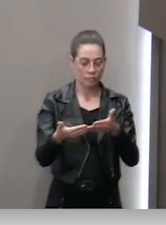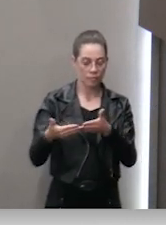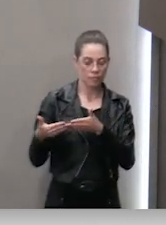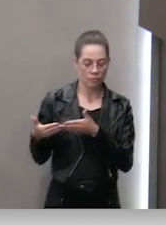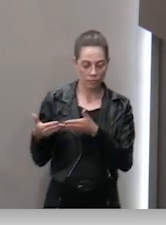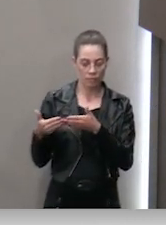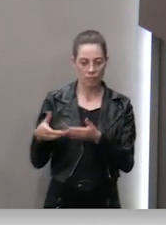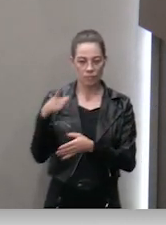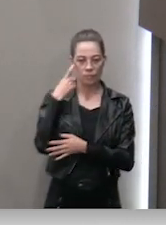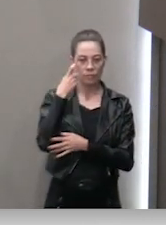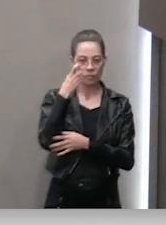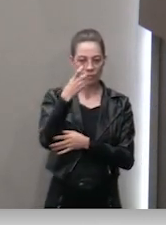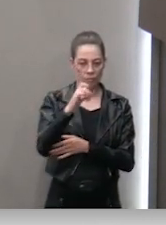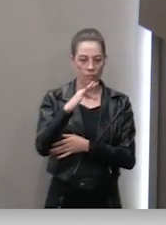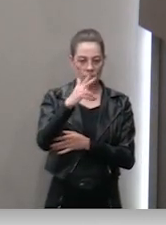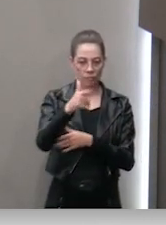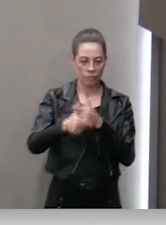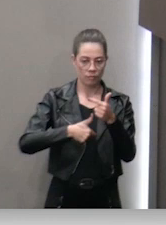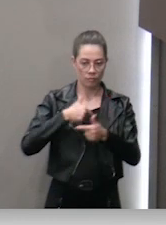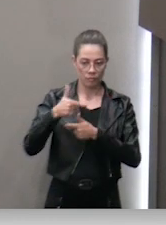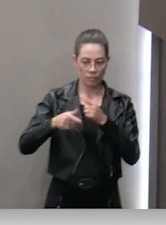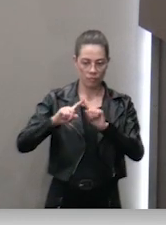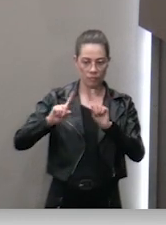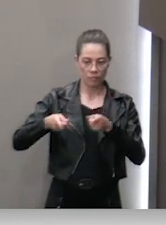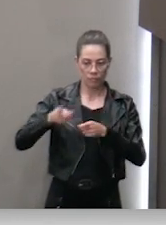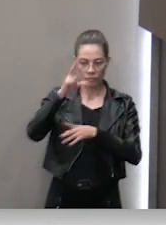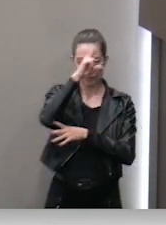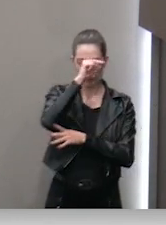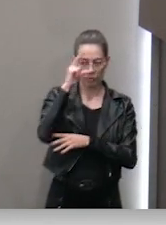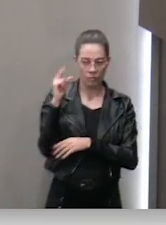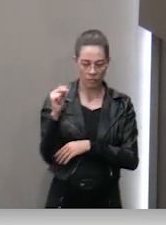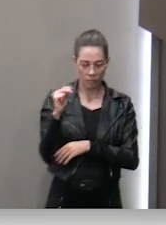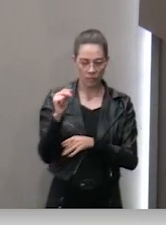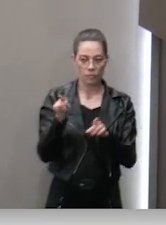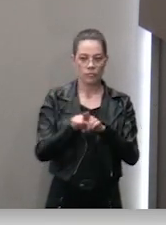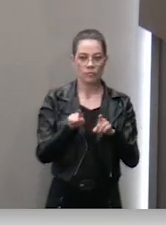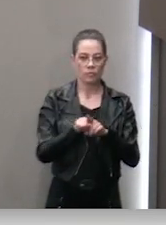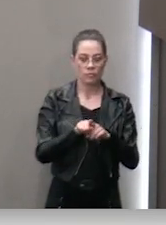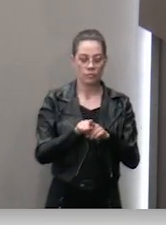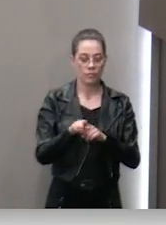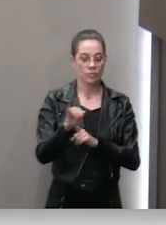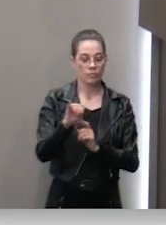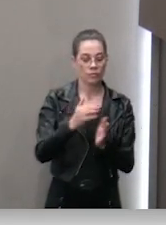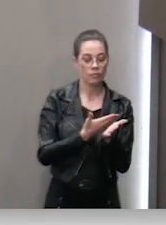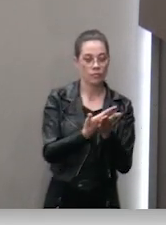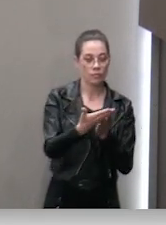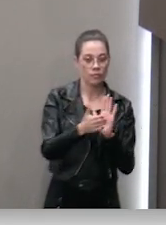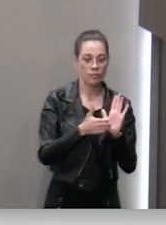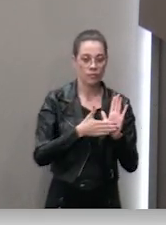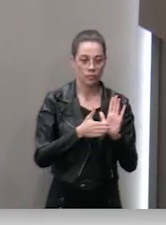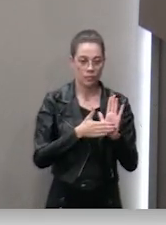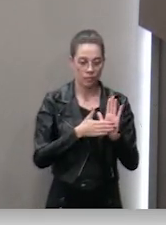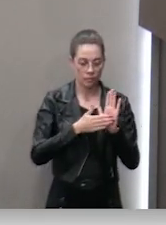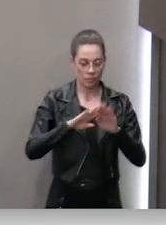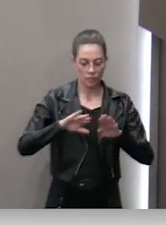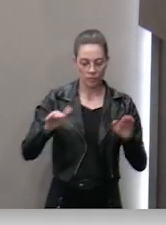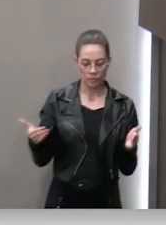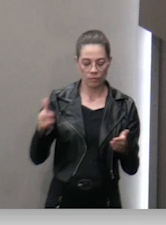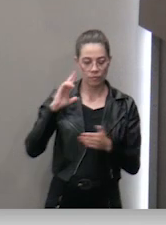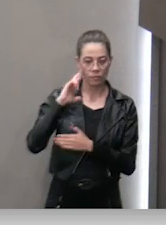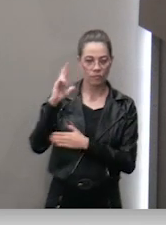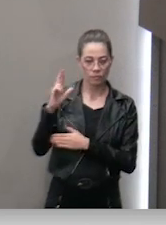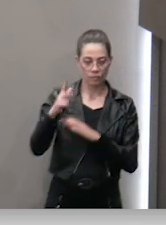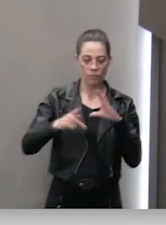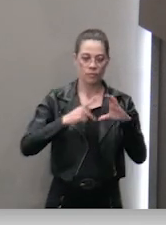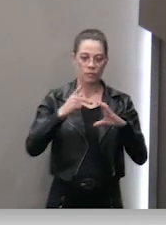dos interesses dos servidores públicos municipais. A iniciativa foi proposta pela mesa diretora da